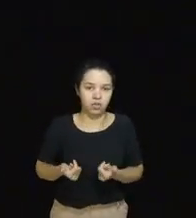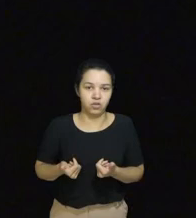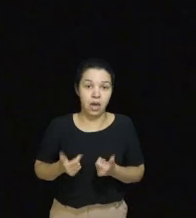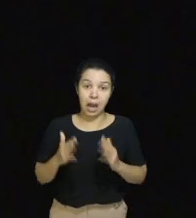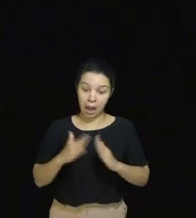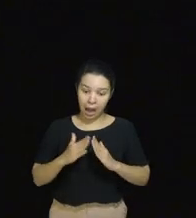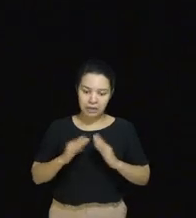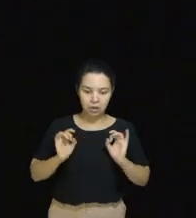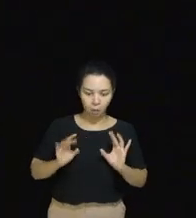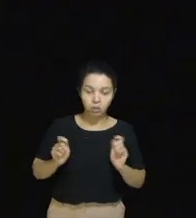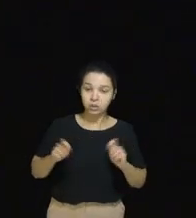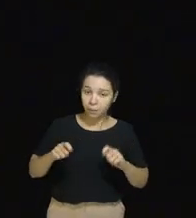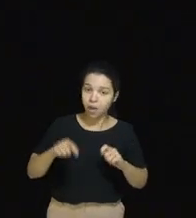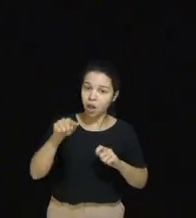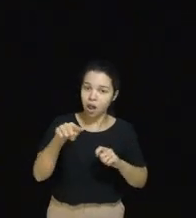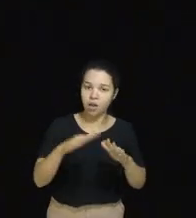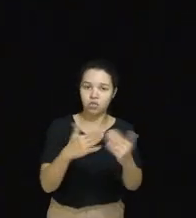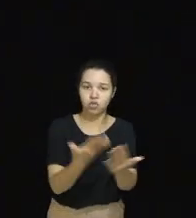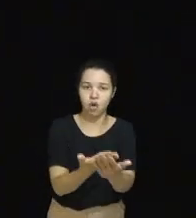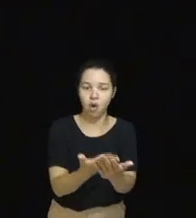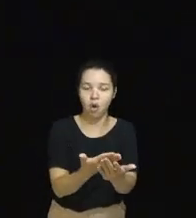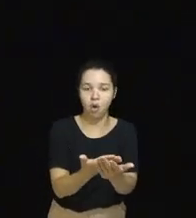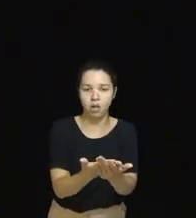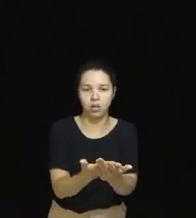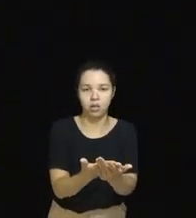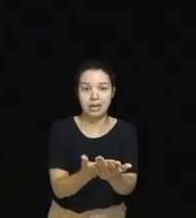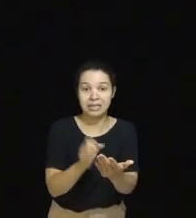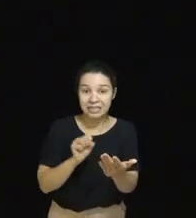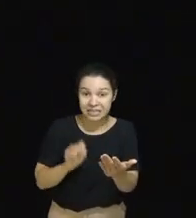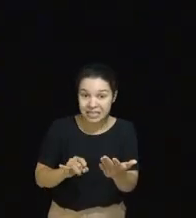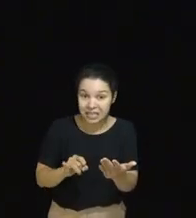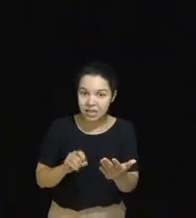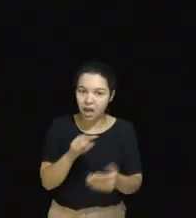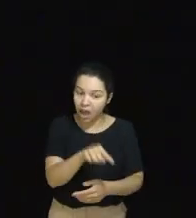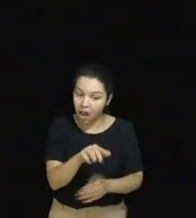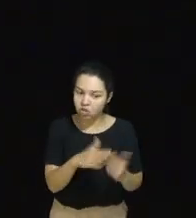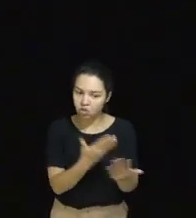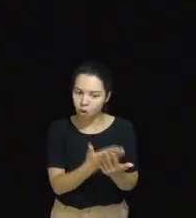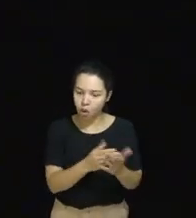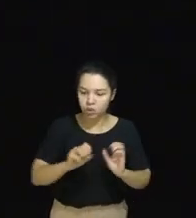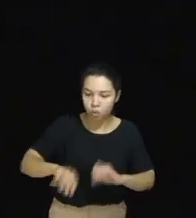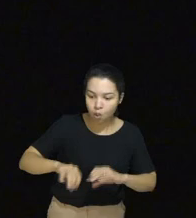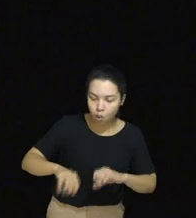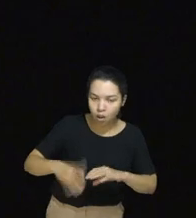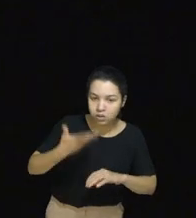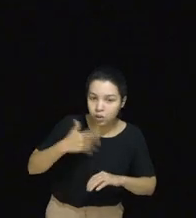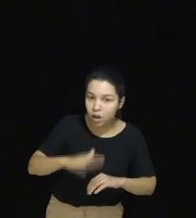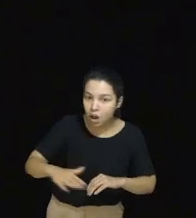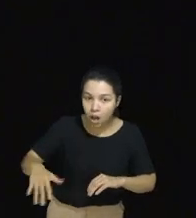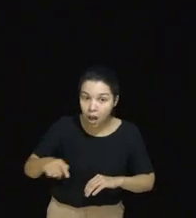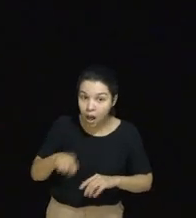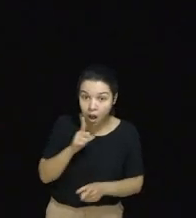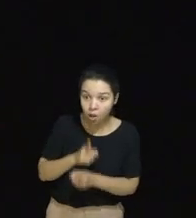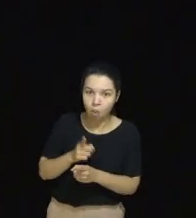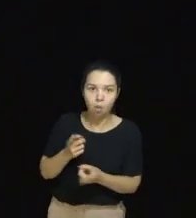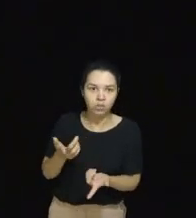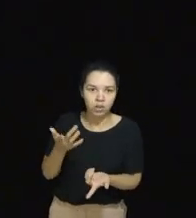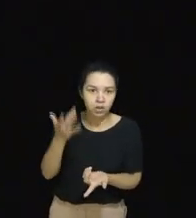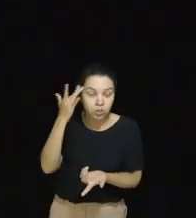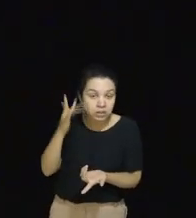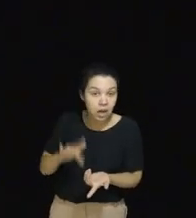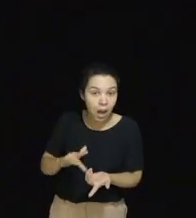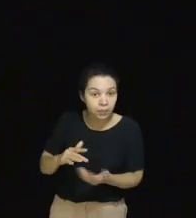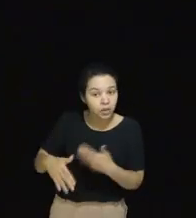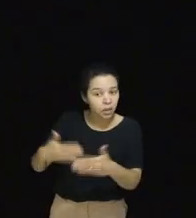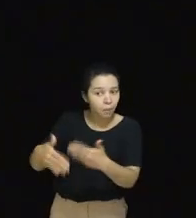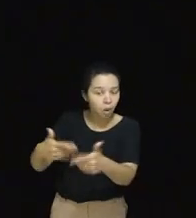na escola também. Então, se a escola, se a educação infantil não enxergar isso lá, nós vamos criando comorbidades para frente. A gente